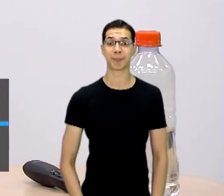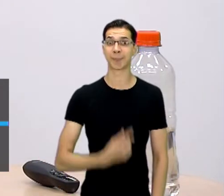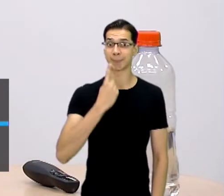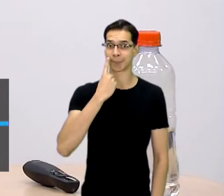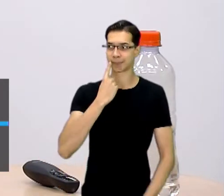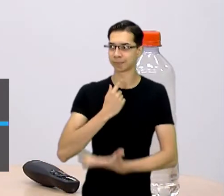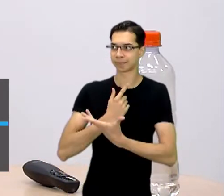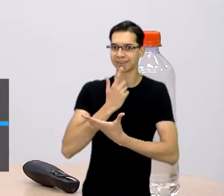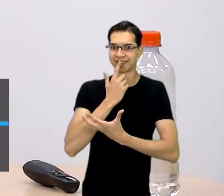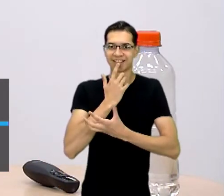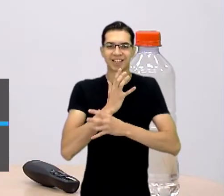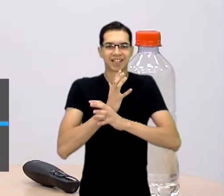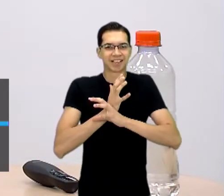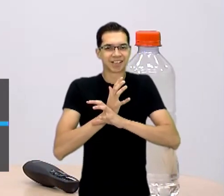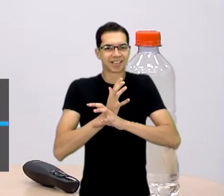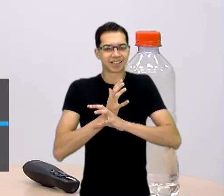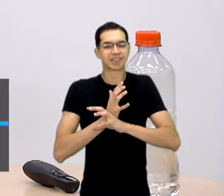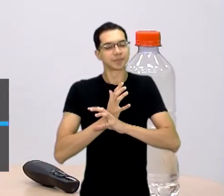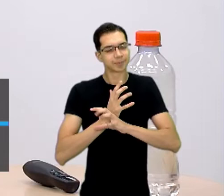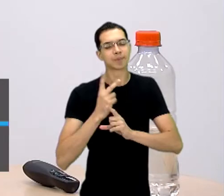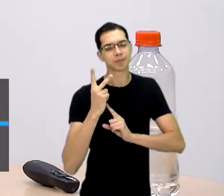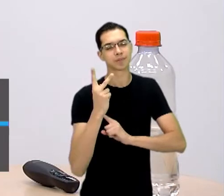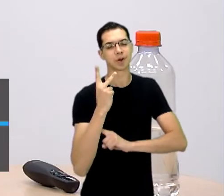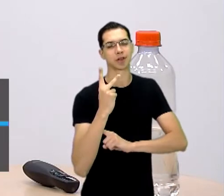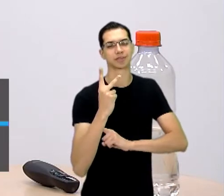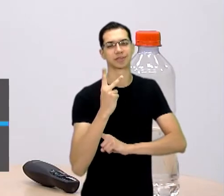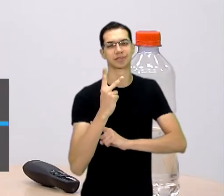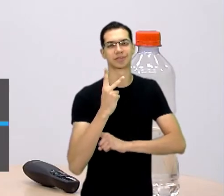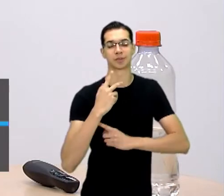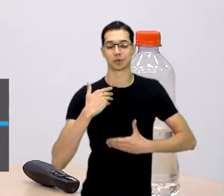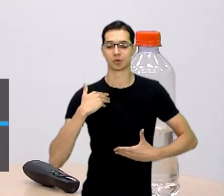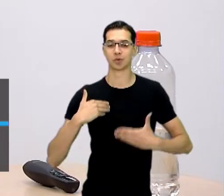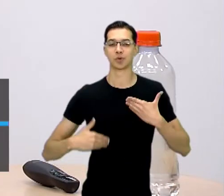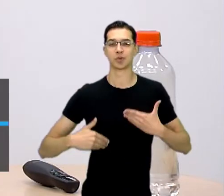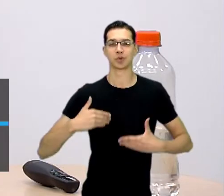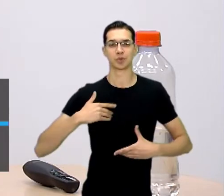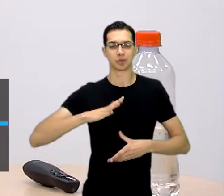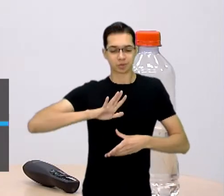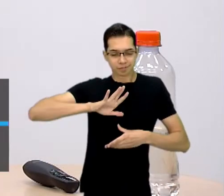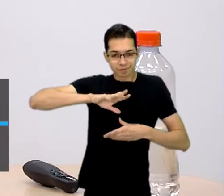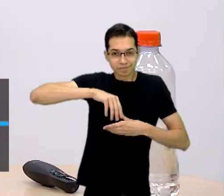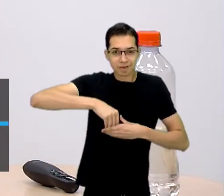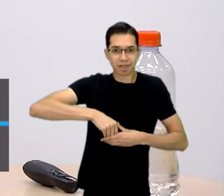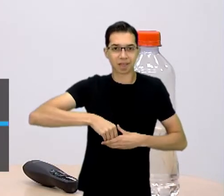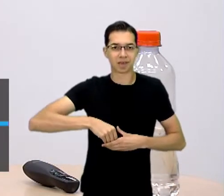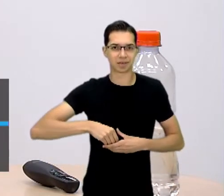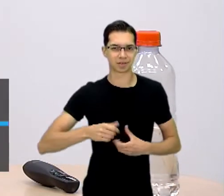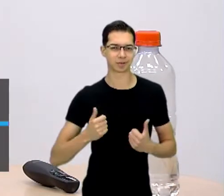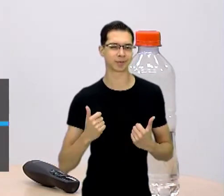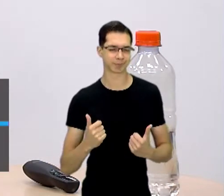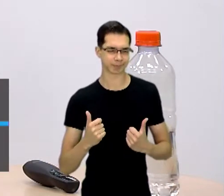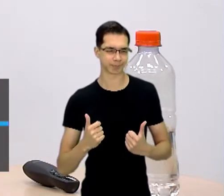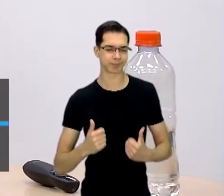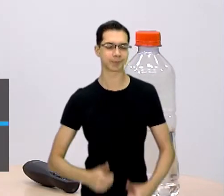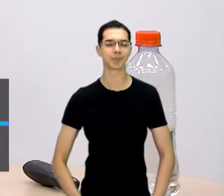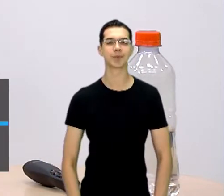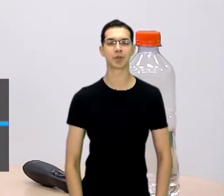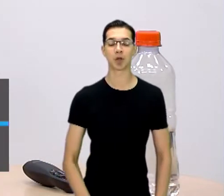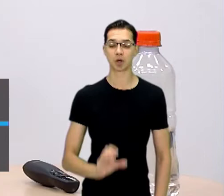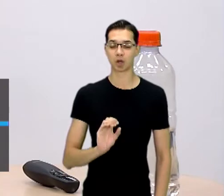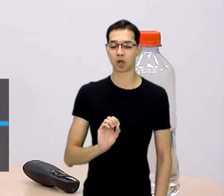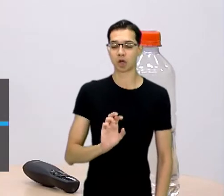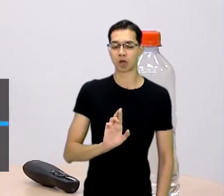atuar justamente nisso, protegendo então esses órgãos. Uma outra coisa importante também é que